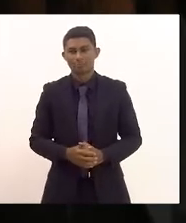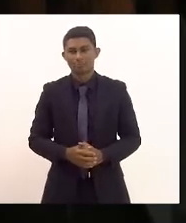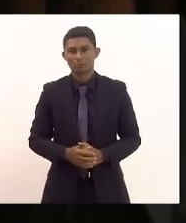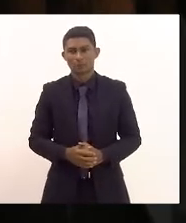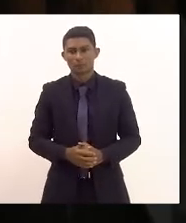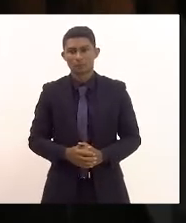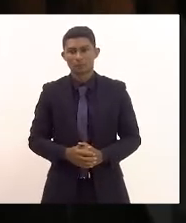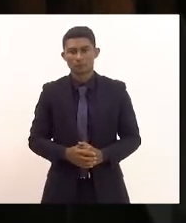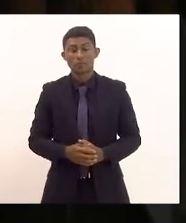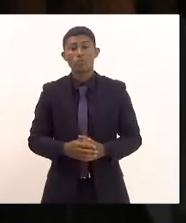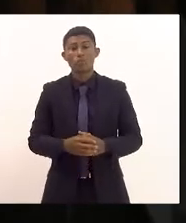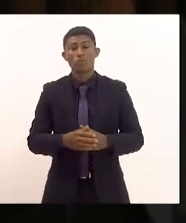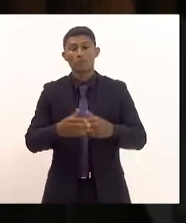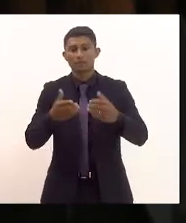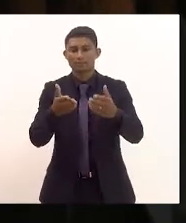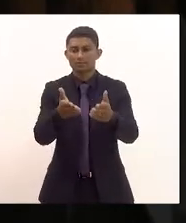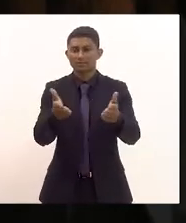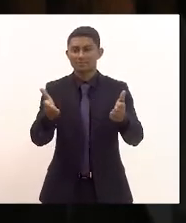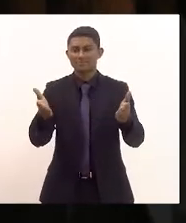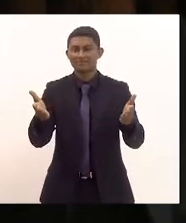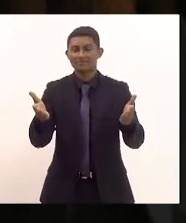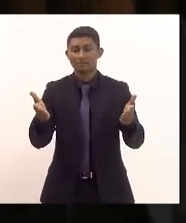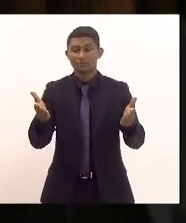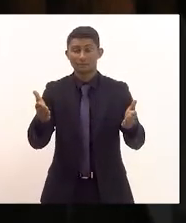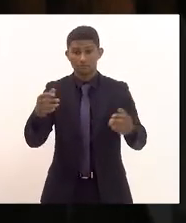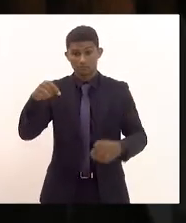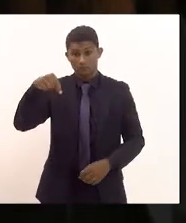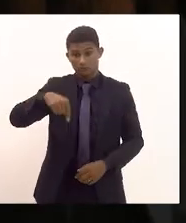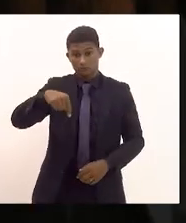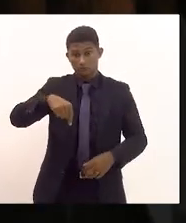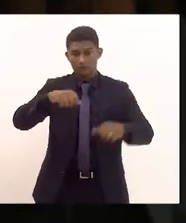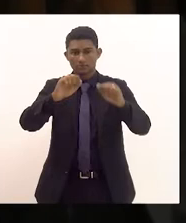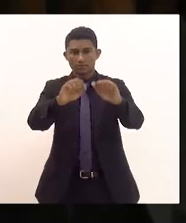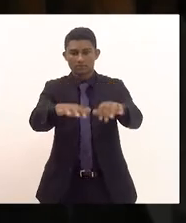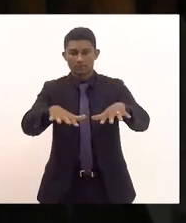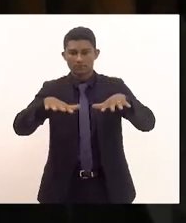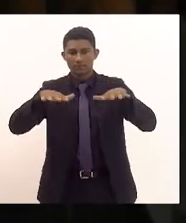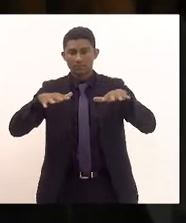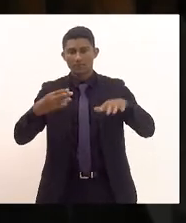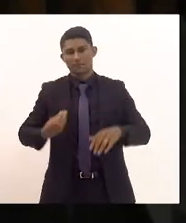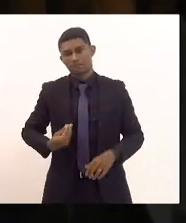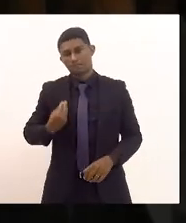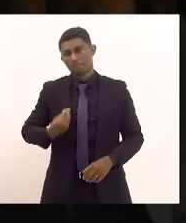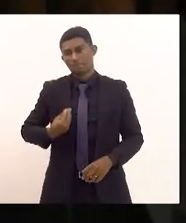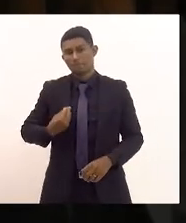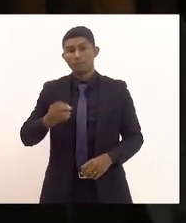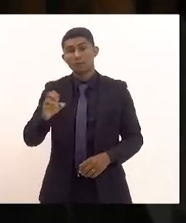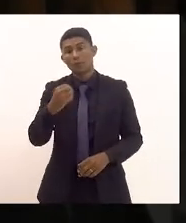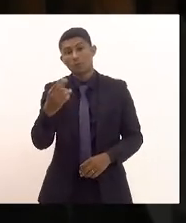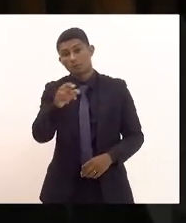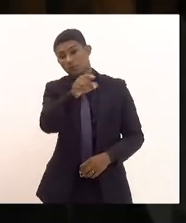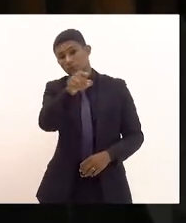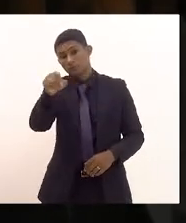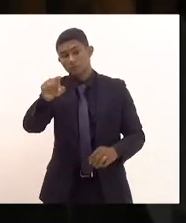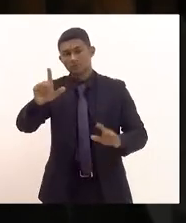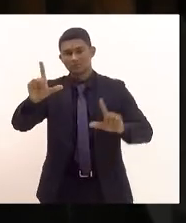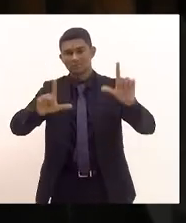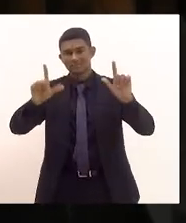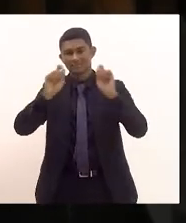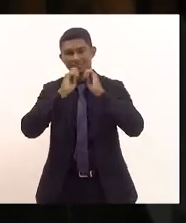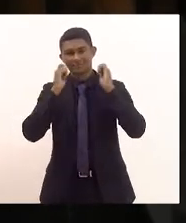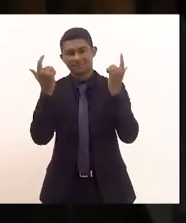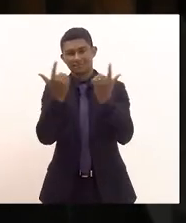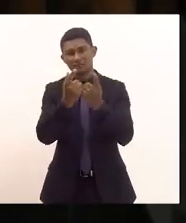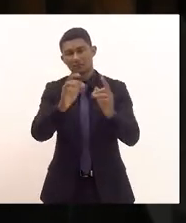Olá senhoras e senhores presentes em plenário ou que nos assistem de forma